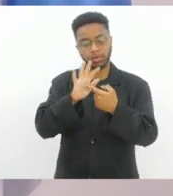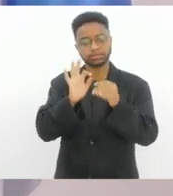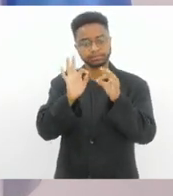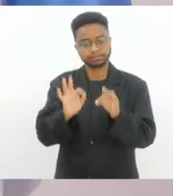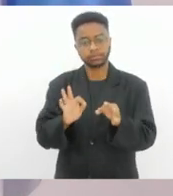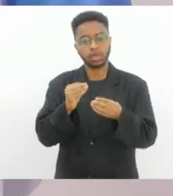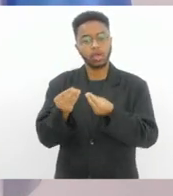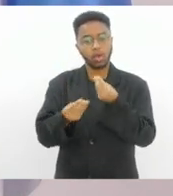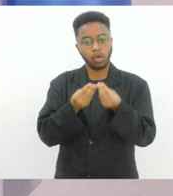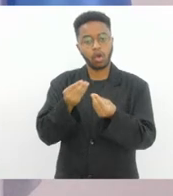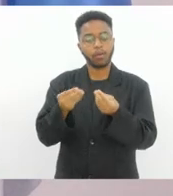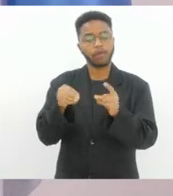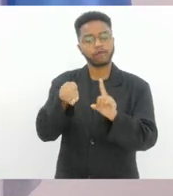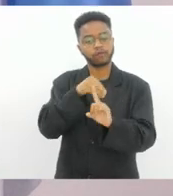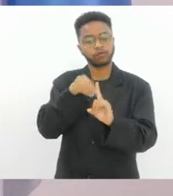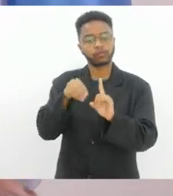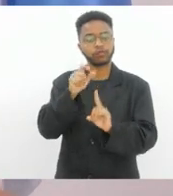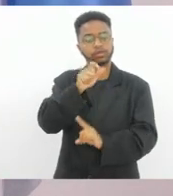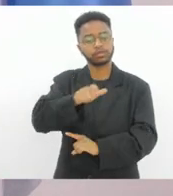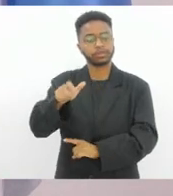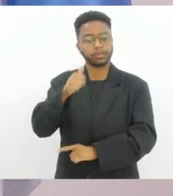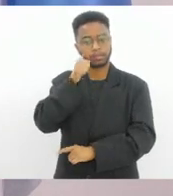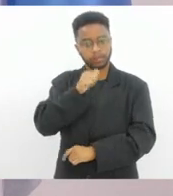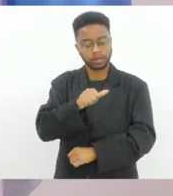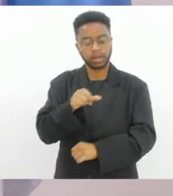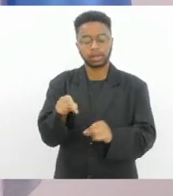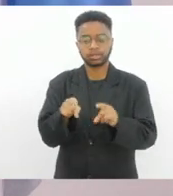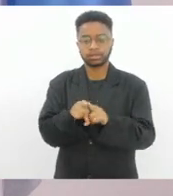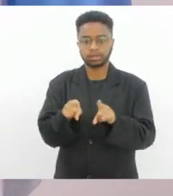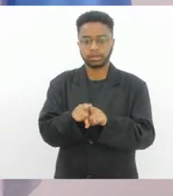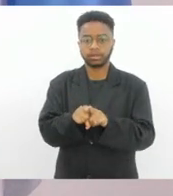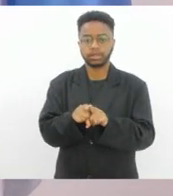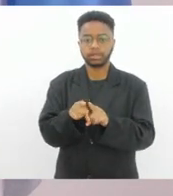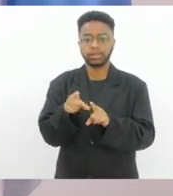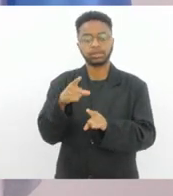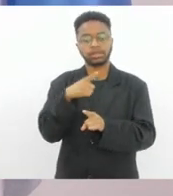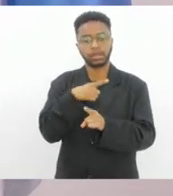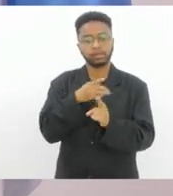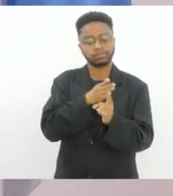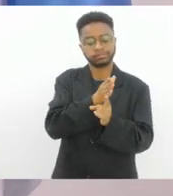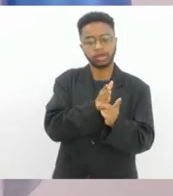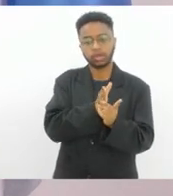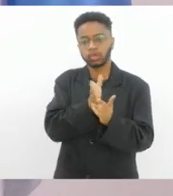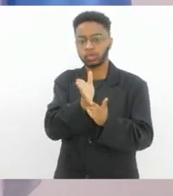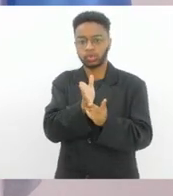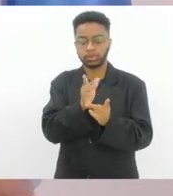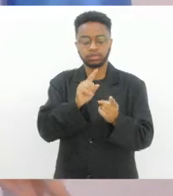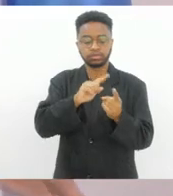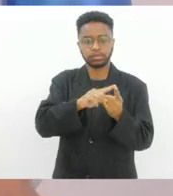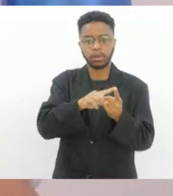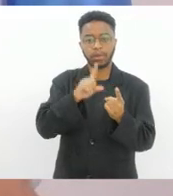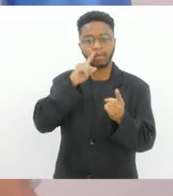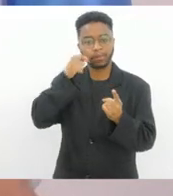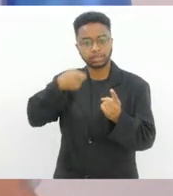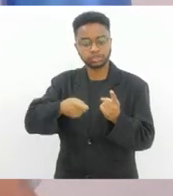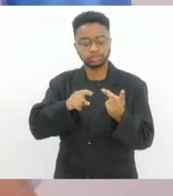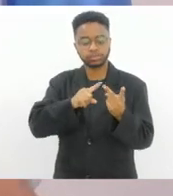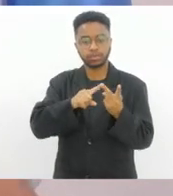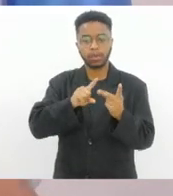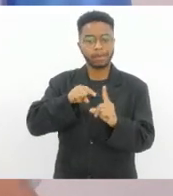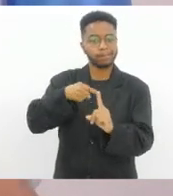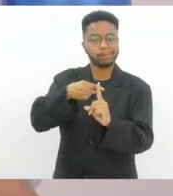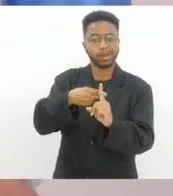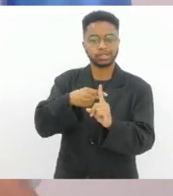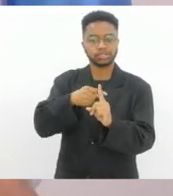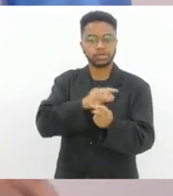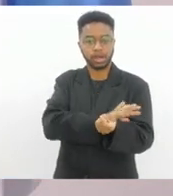quanto que a vulnerabilidade dessas mulheres também tem dois gatilhos, né? O machismo e o racismo